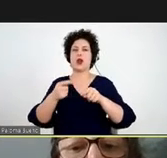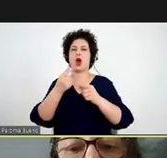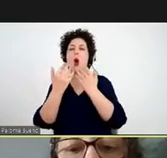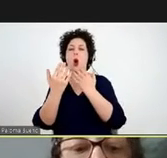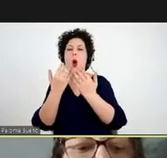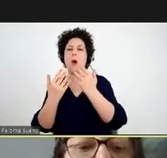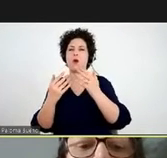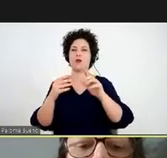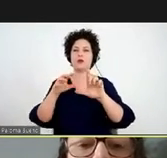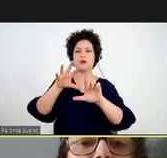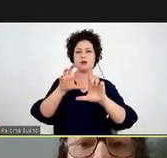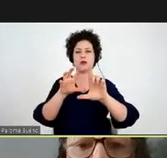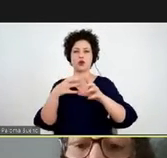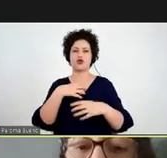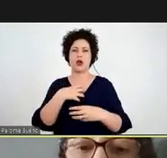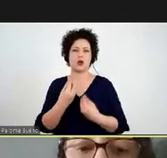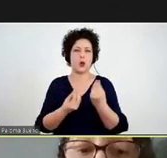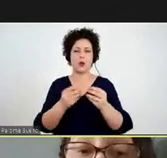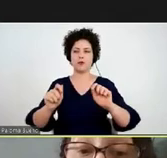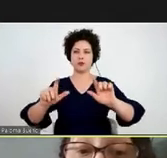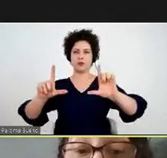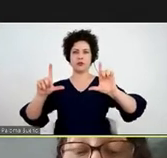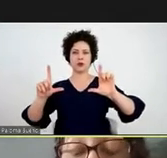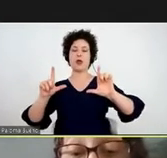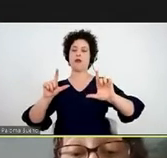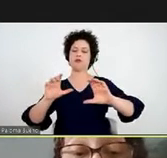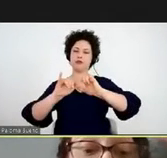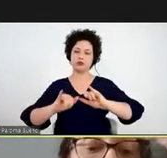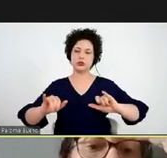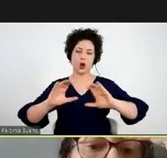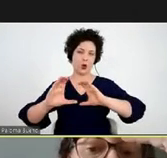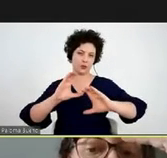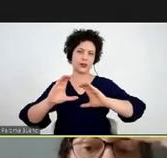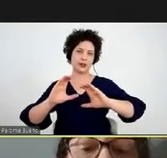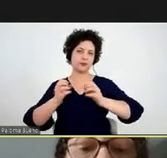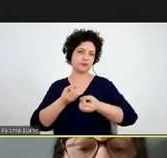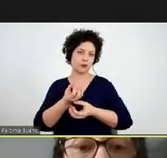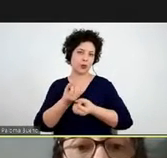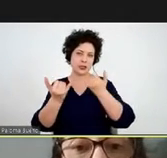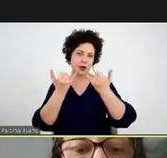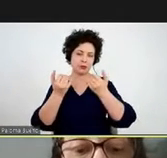pela forma, no espaço, de maneira que comunica. Bem,